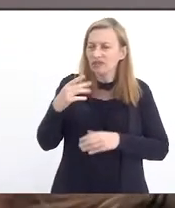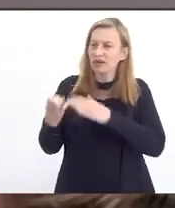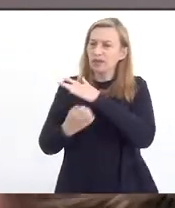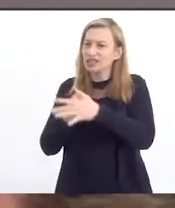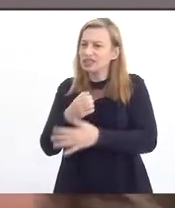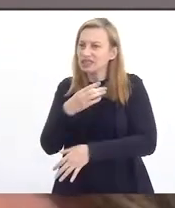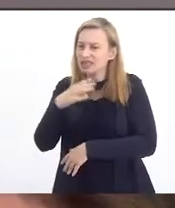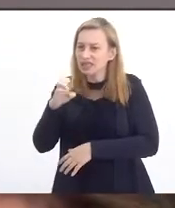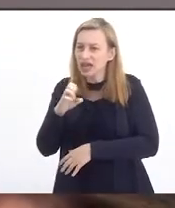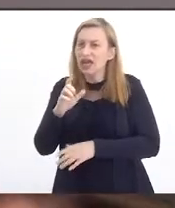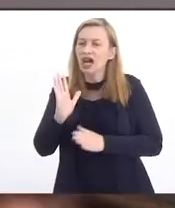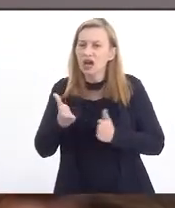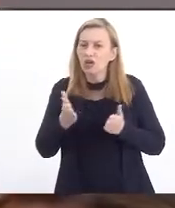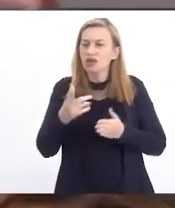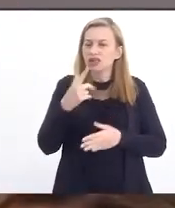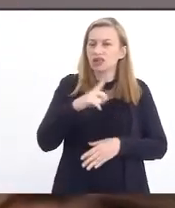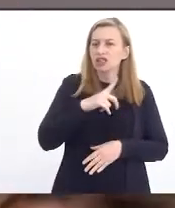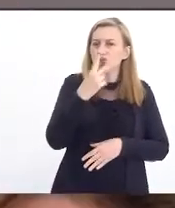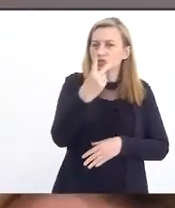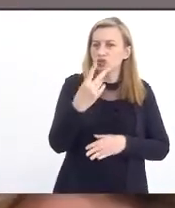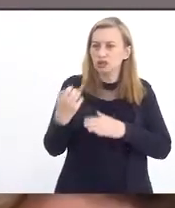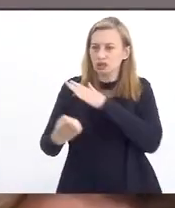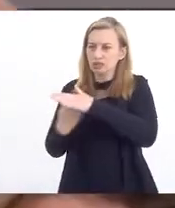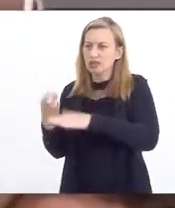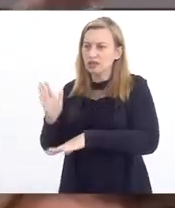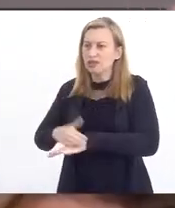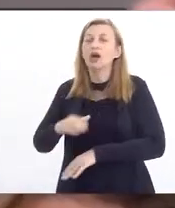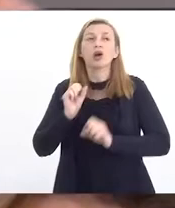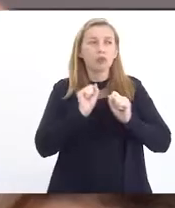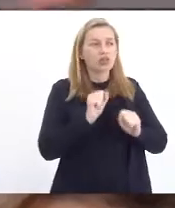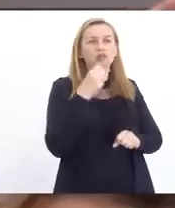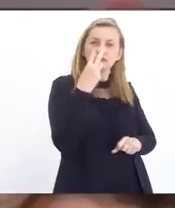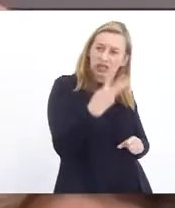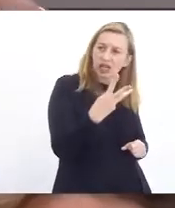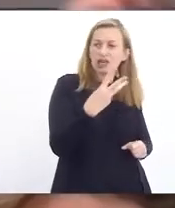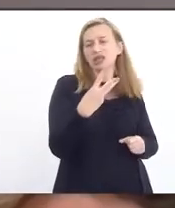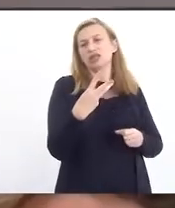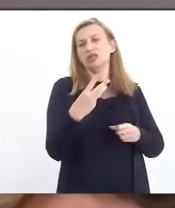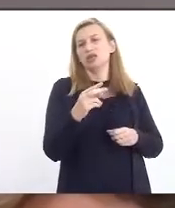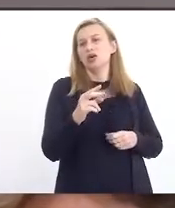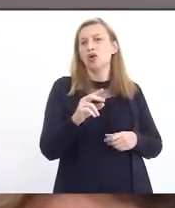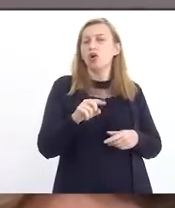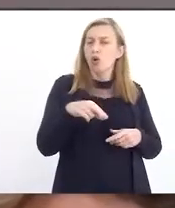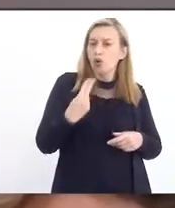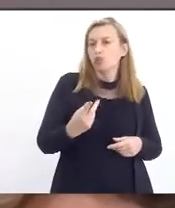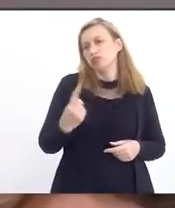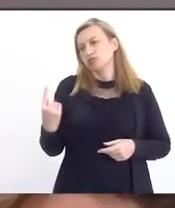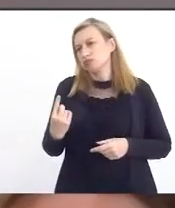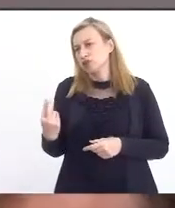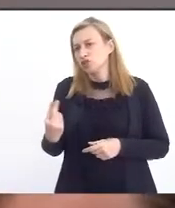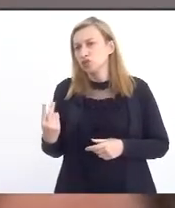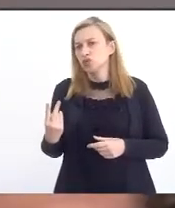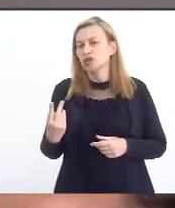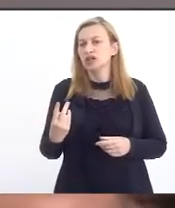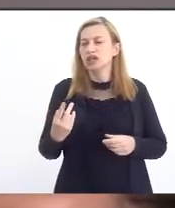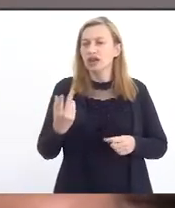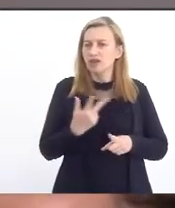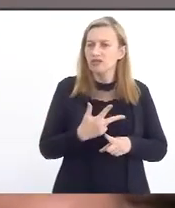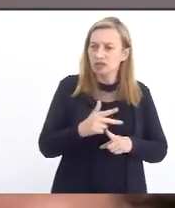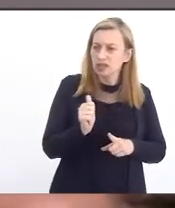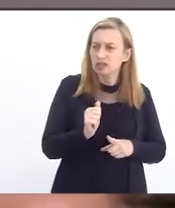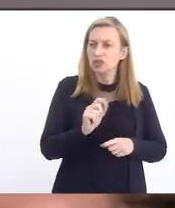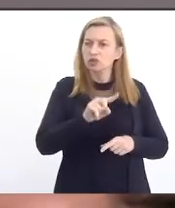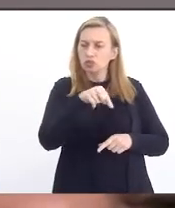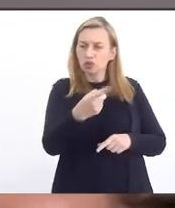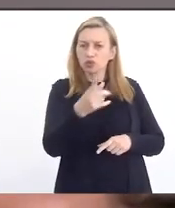Agora temos mais duas concessionárias, podendo ter uma terceira ou uma das duas vir a ser a vencedora do